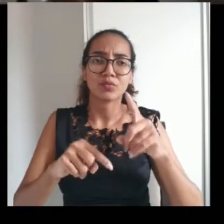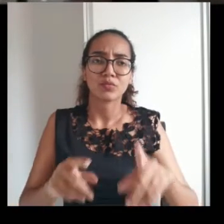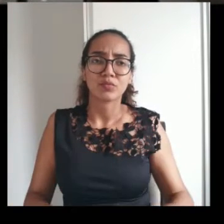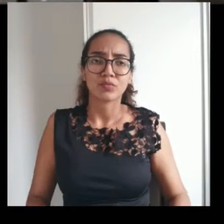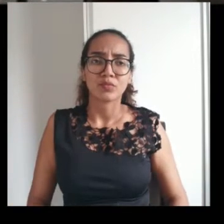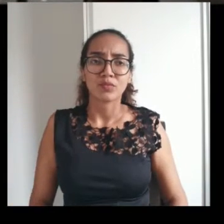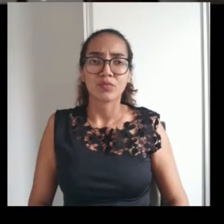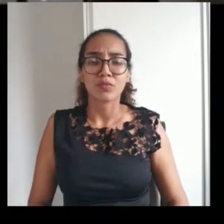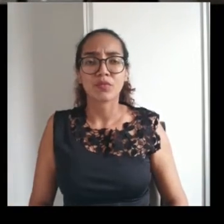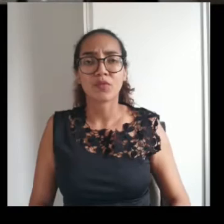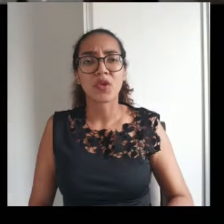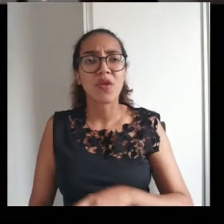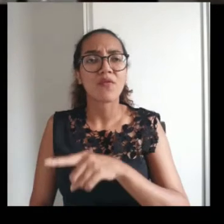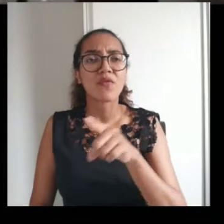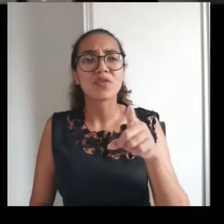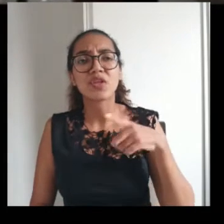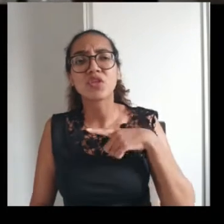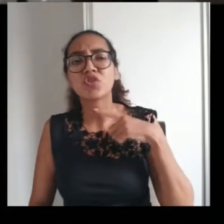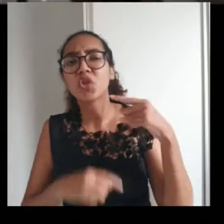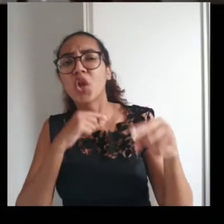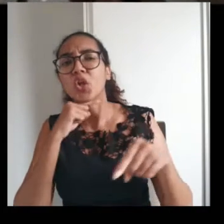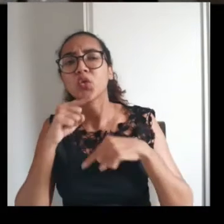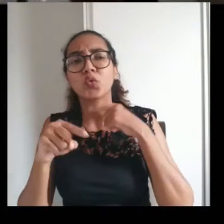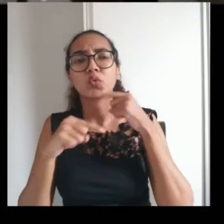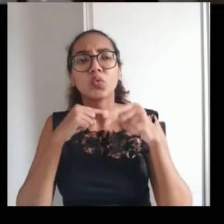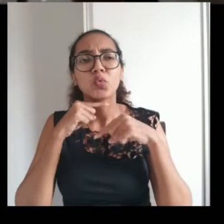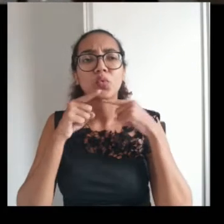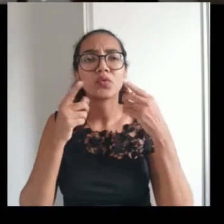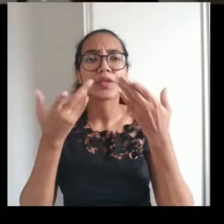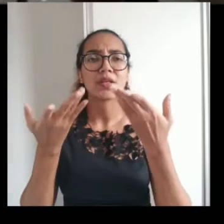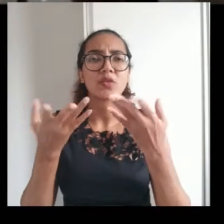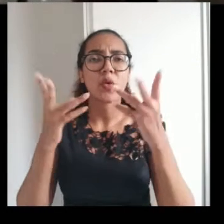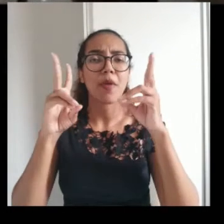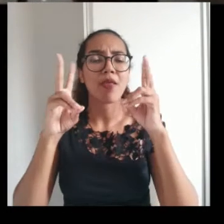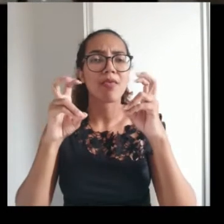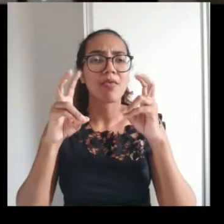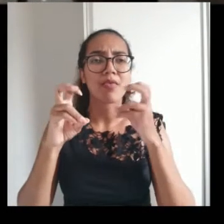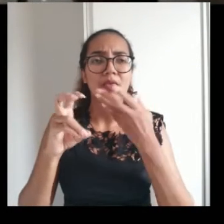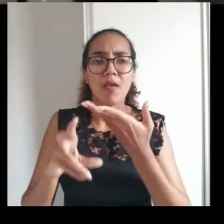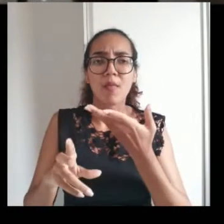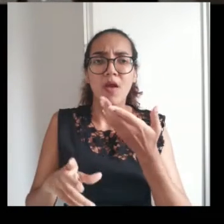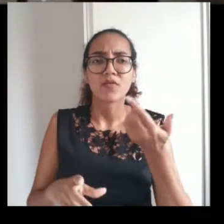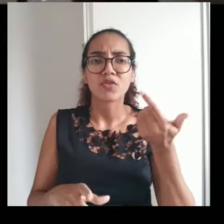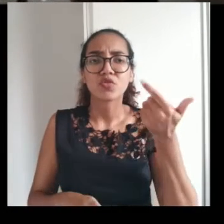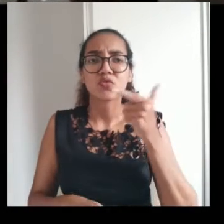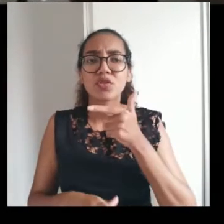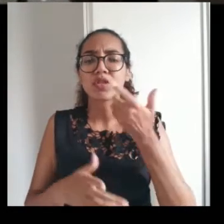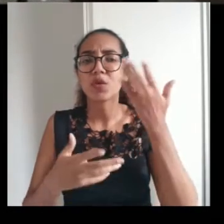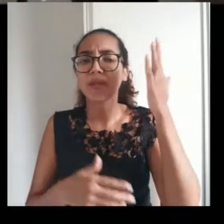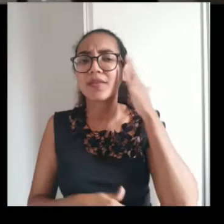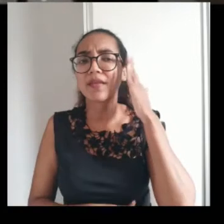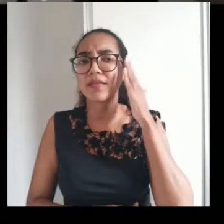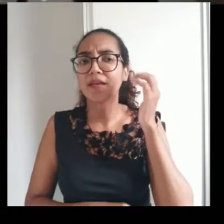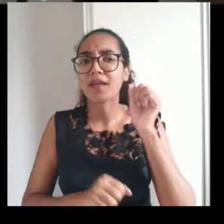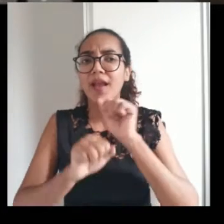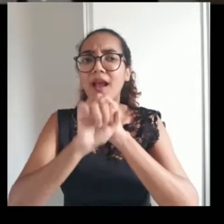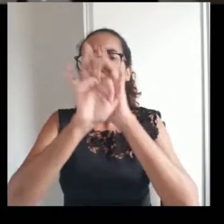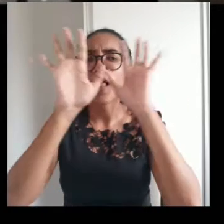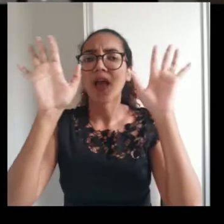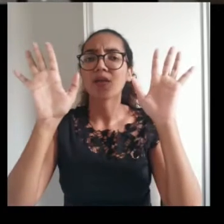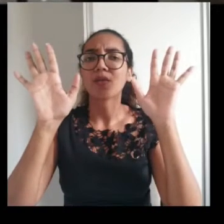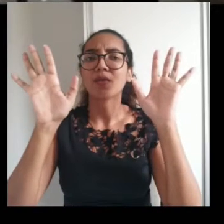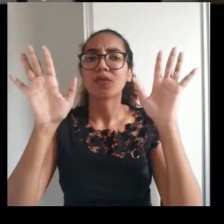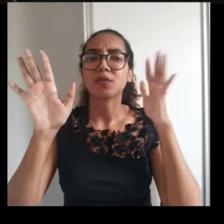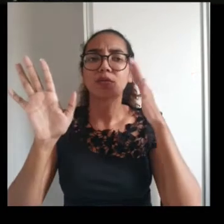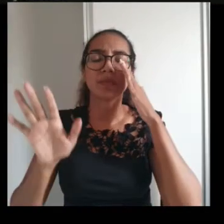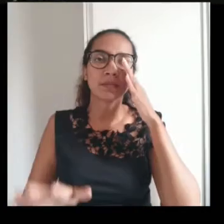visto isso ainda, ou não tinha entendido, ou ajudou a entender? Alguém pode falar alguma coisa? Alguém